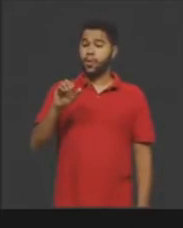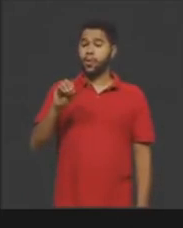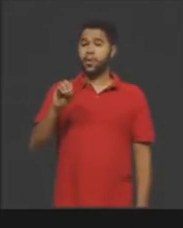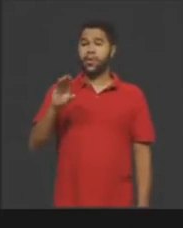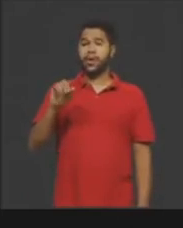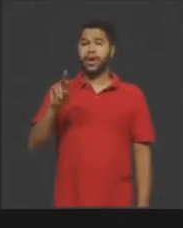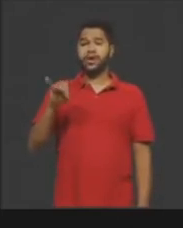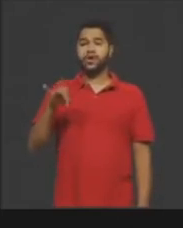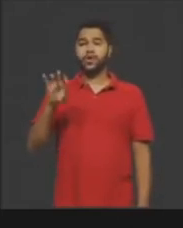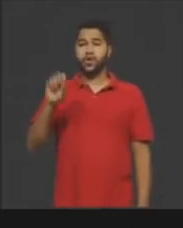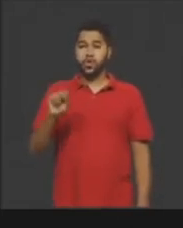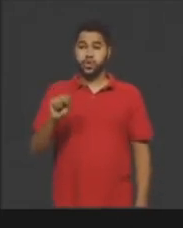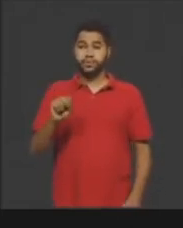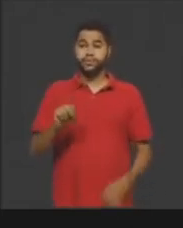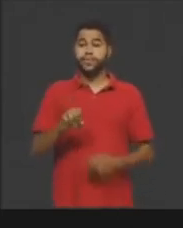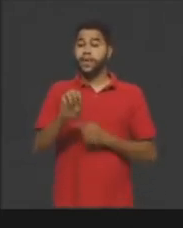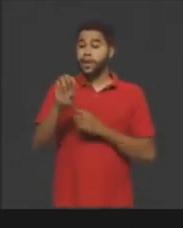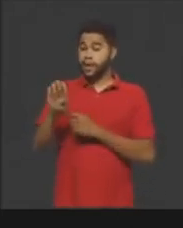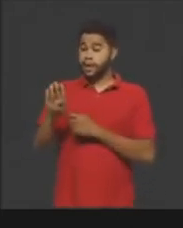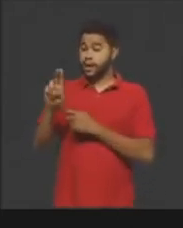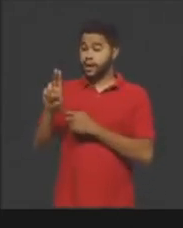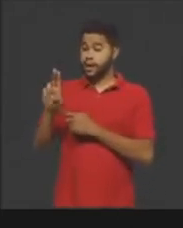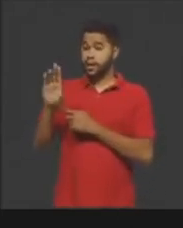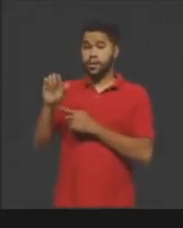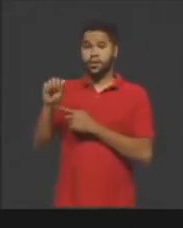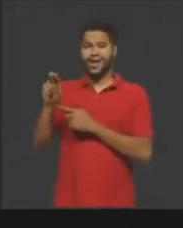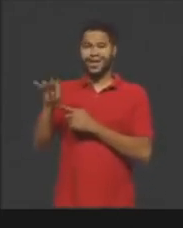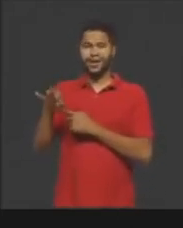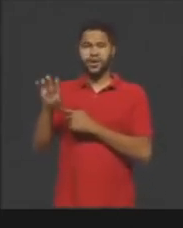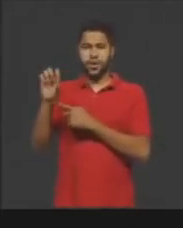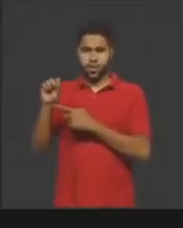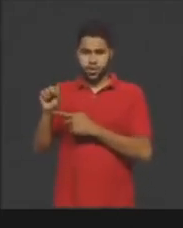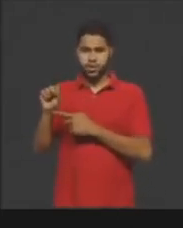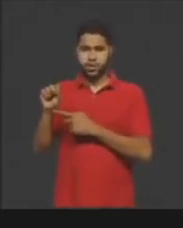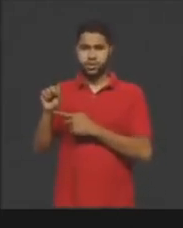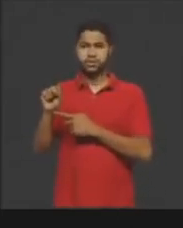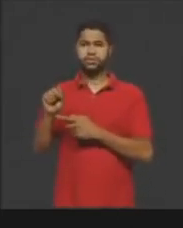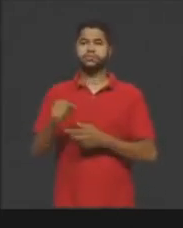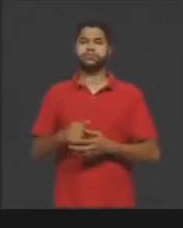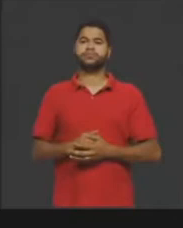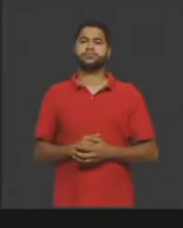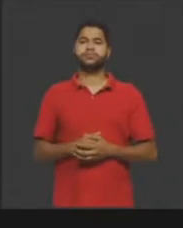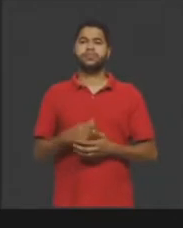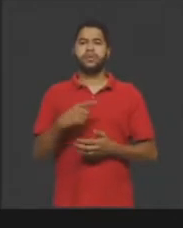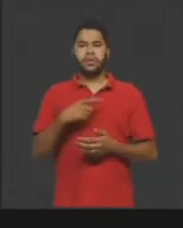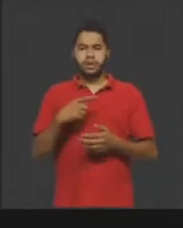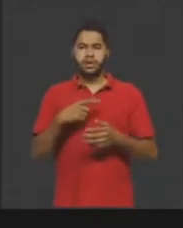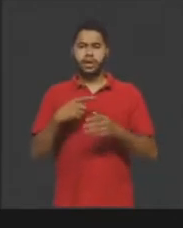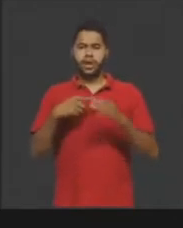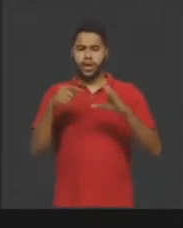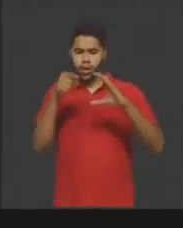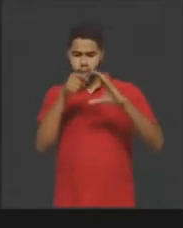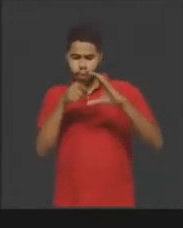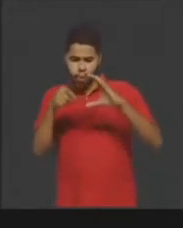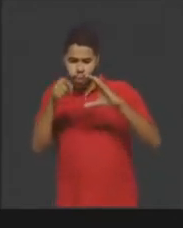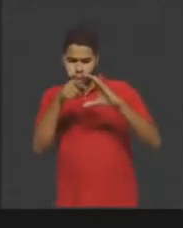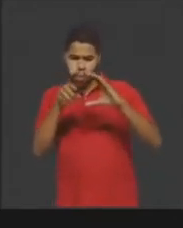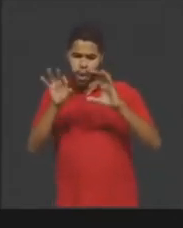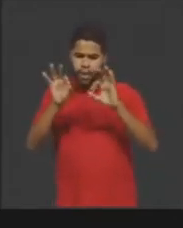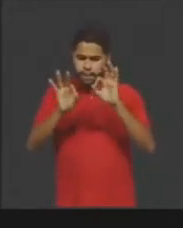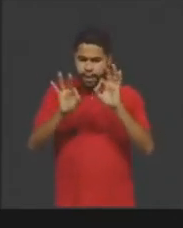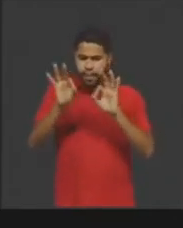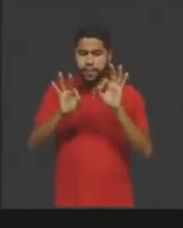Já os organismos eucariontes, que são formados por células eucariontes, né, células que têm núcleo e organelas